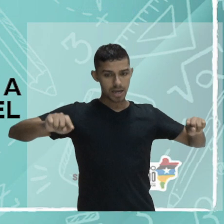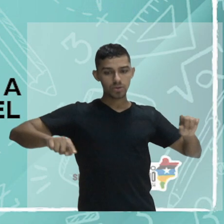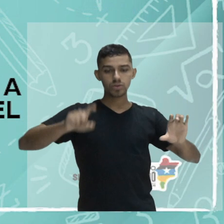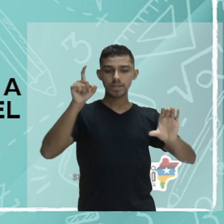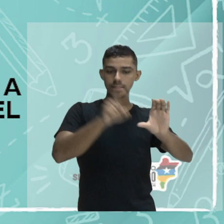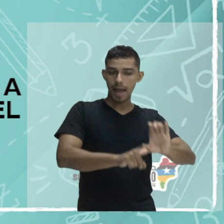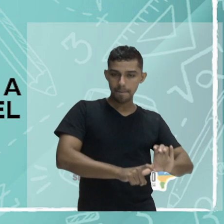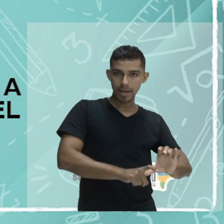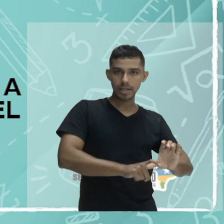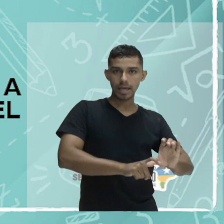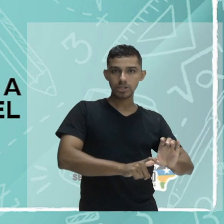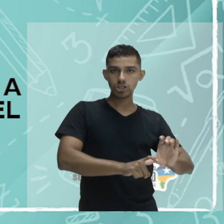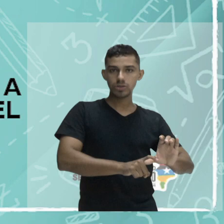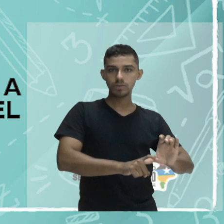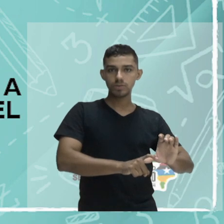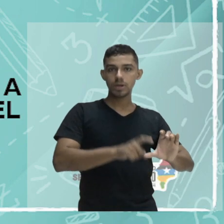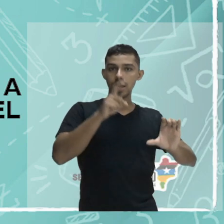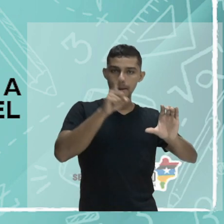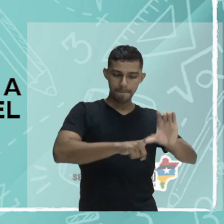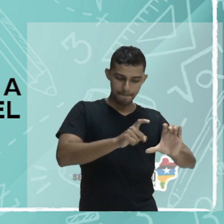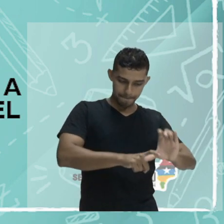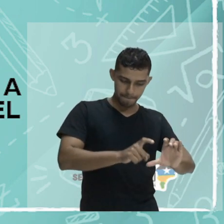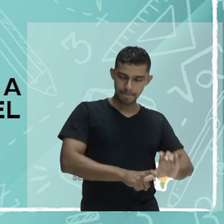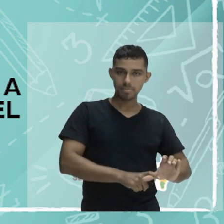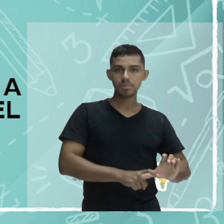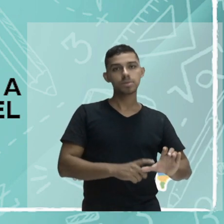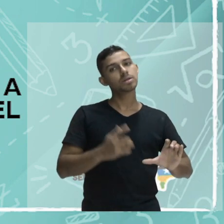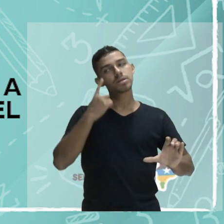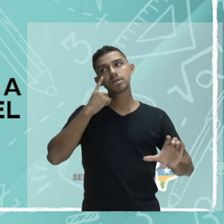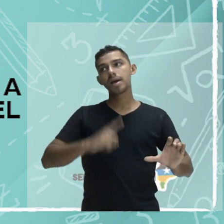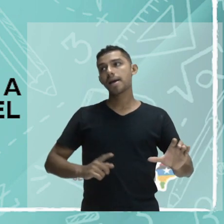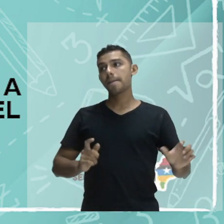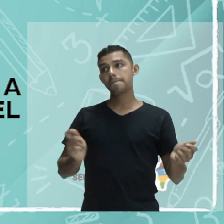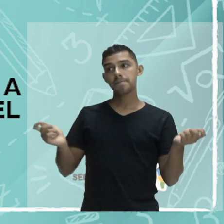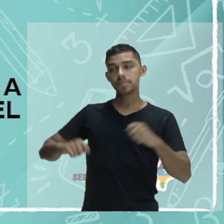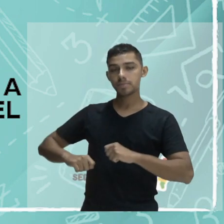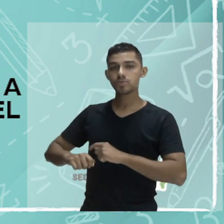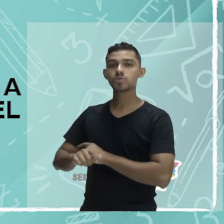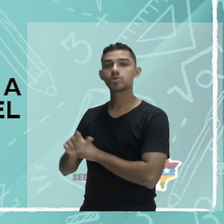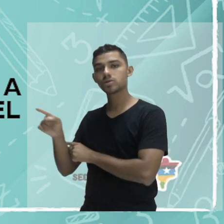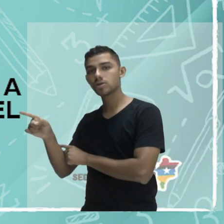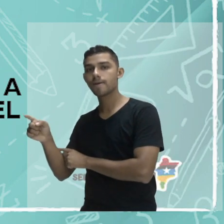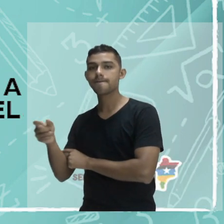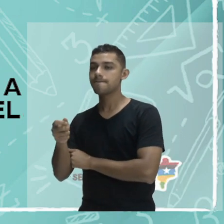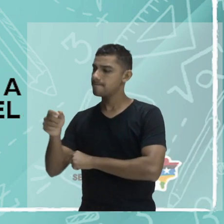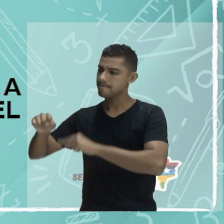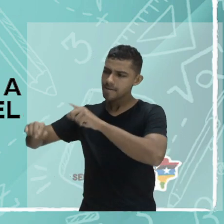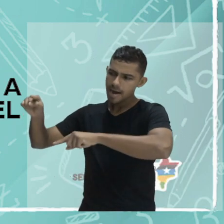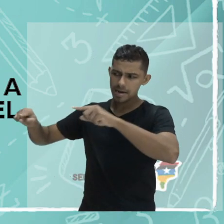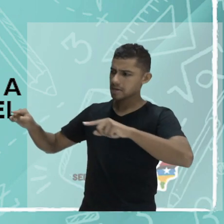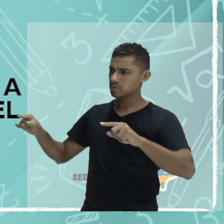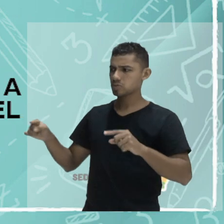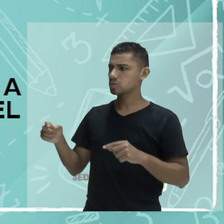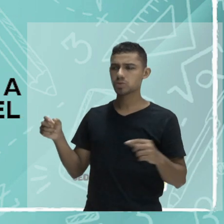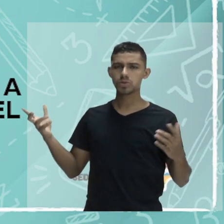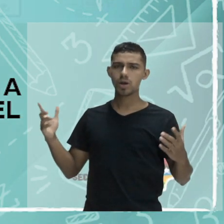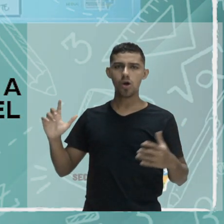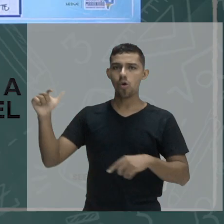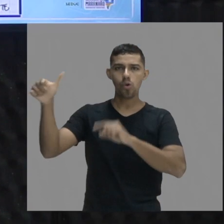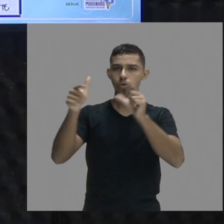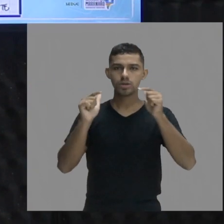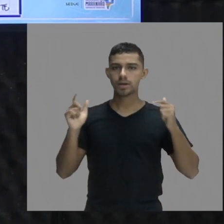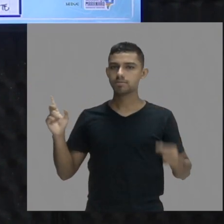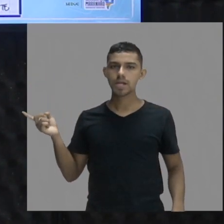dependente, que é a quantidade que eu vou pagar, o valor que eu vou pagar, ele depende desse X, que é a variável independente, ele não depende de uma outra